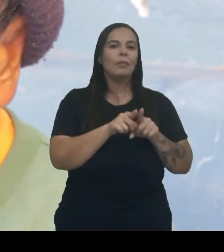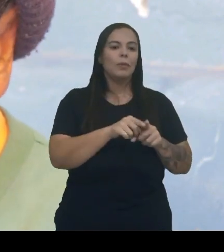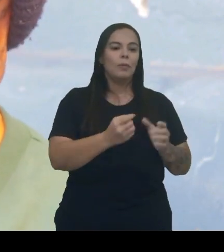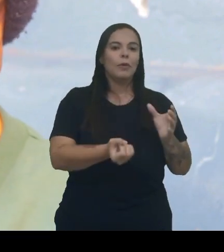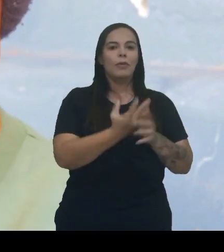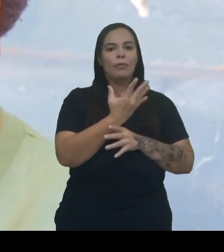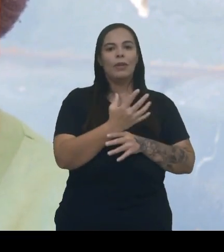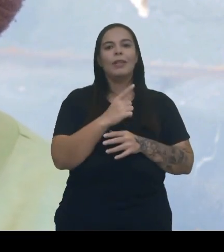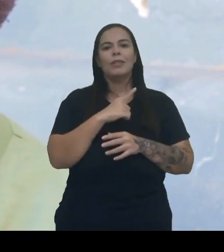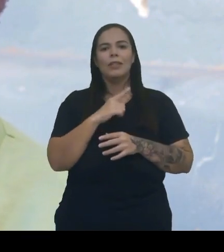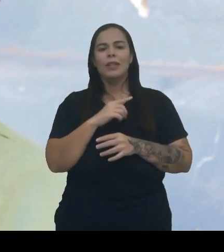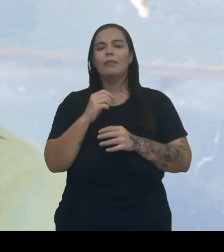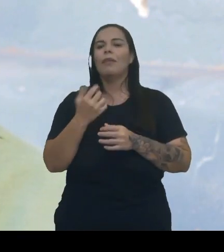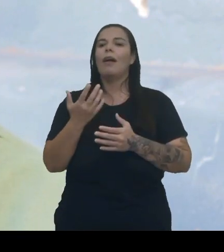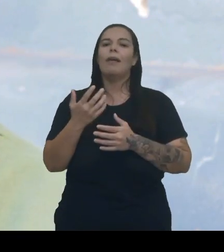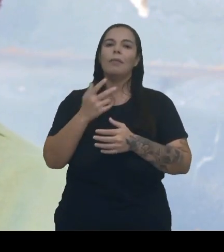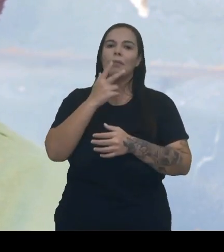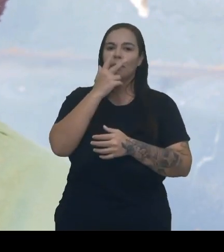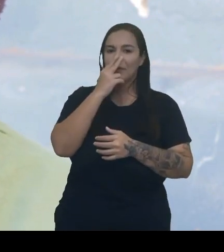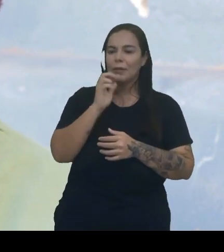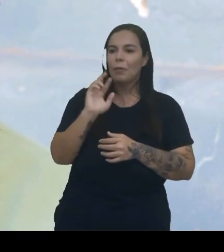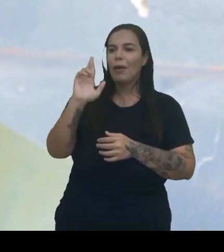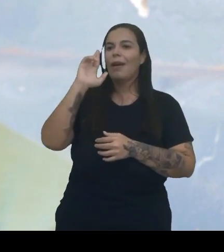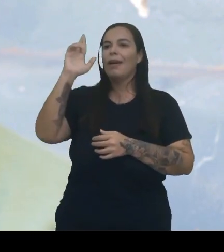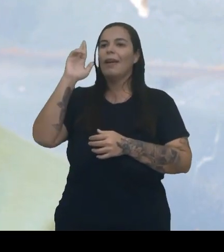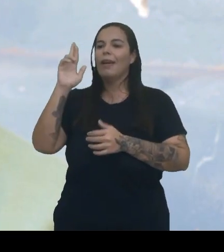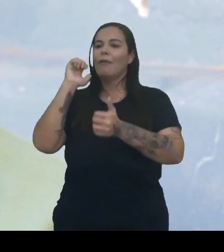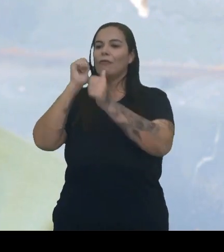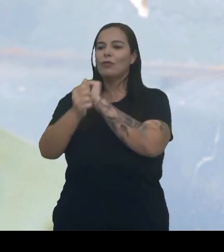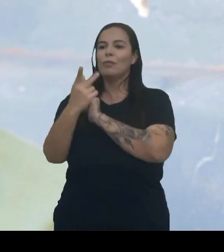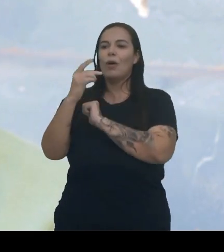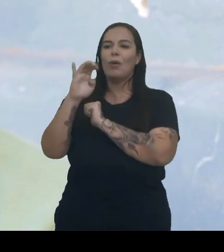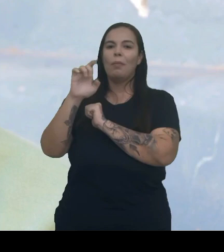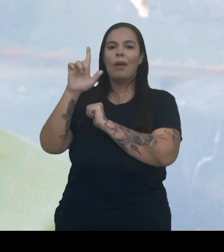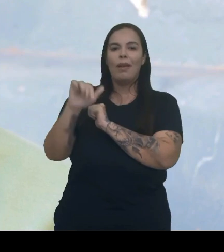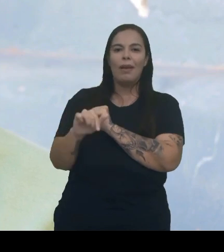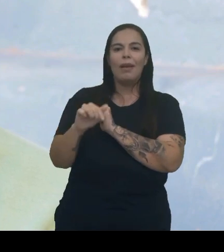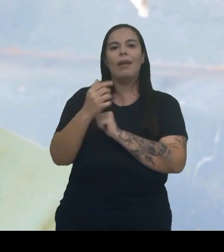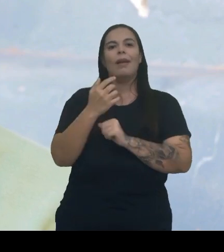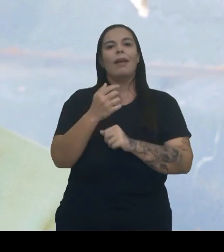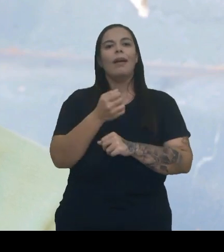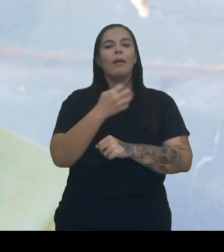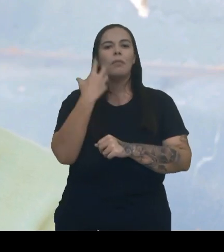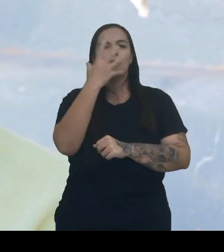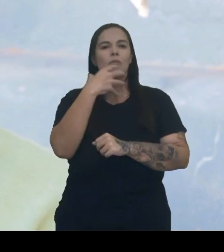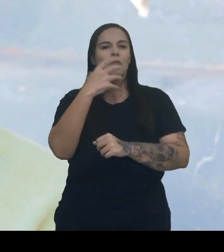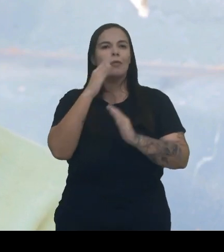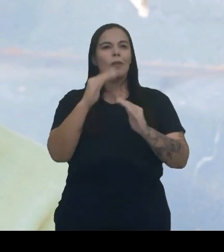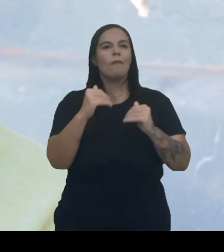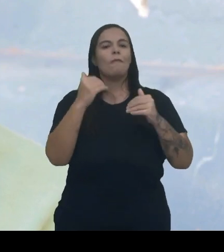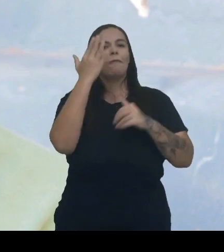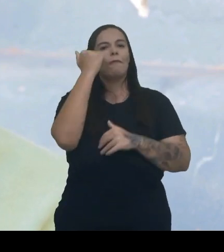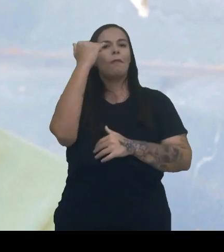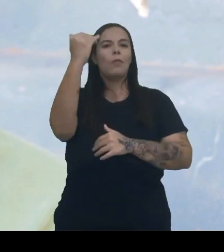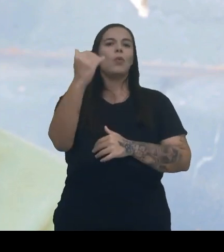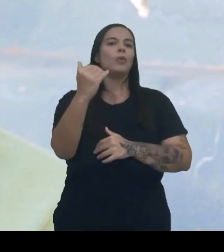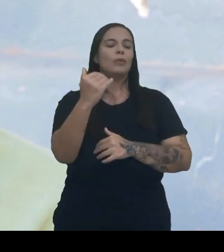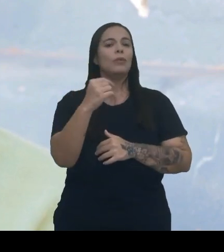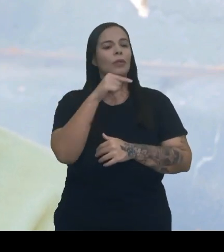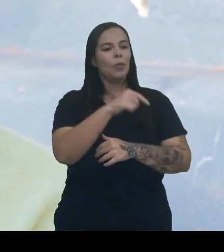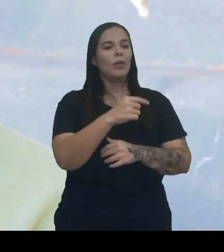é o rei do futebol, Someco era o rei da enxó. Se você visse aquele homem trabalhar com a enxó, você ia ficar o dia todo ali sem almoçar, sem nada a